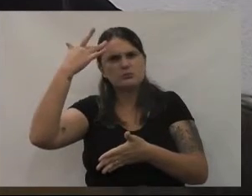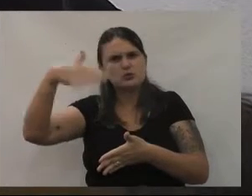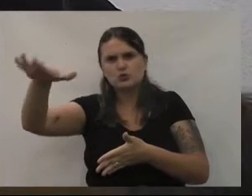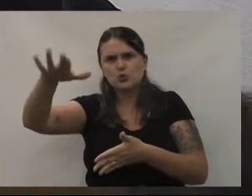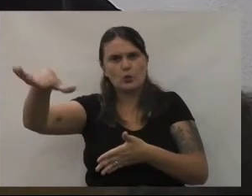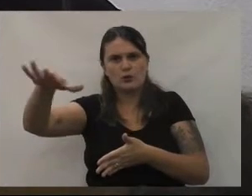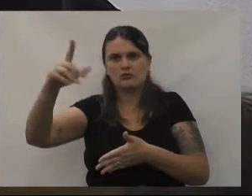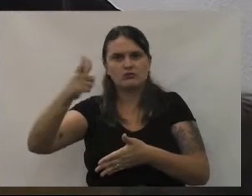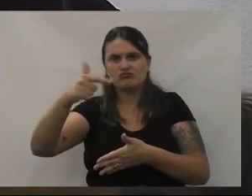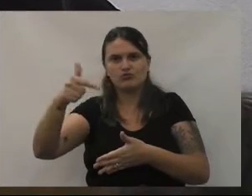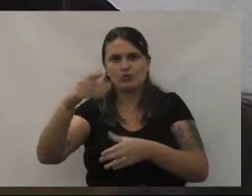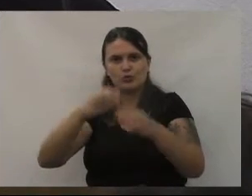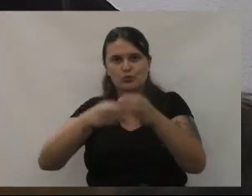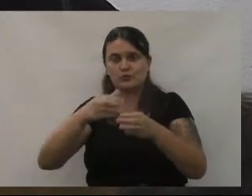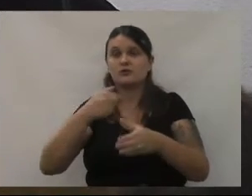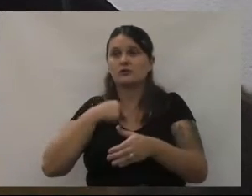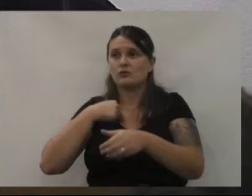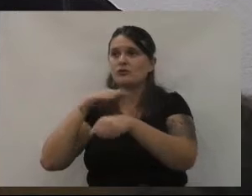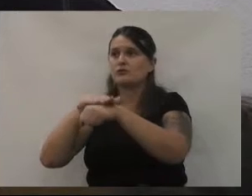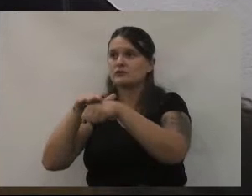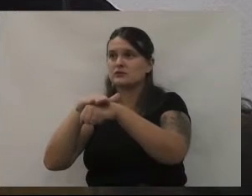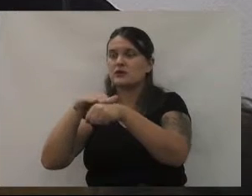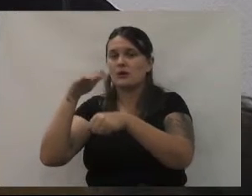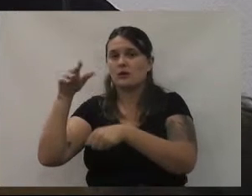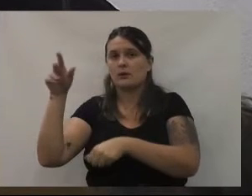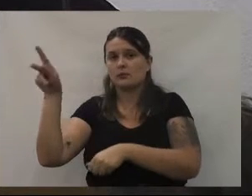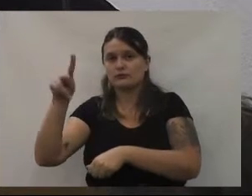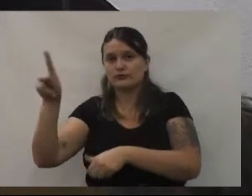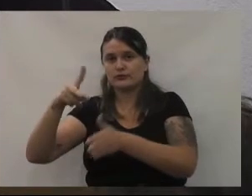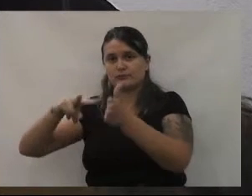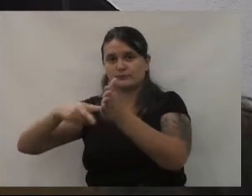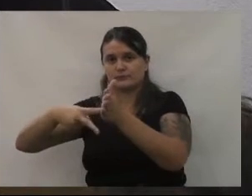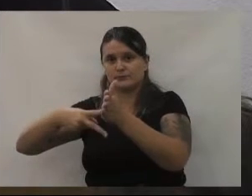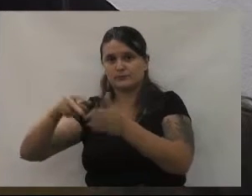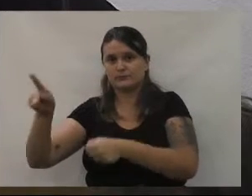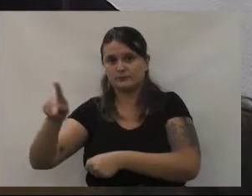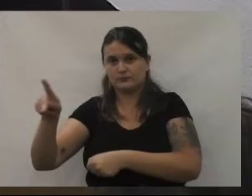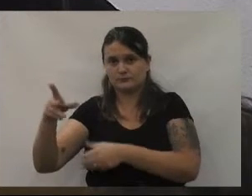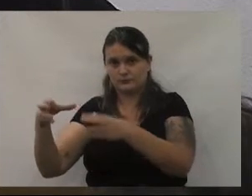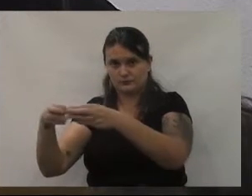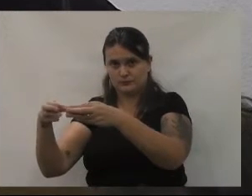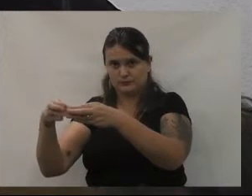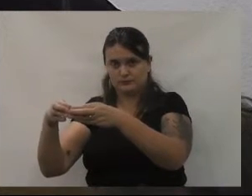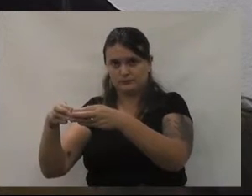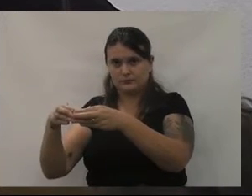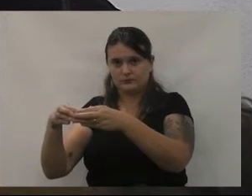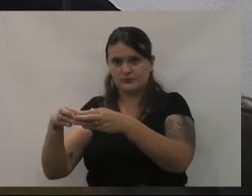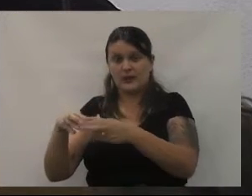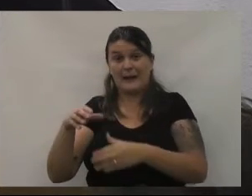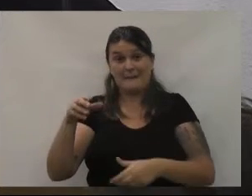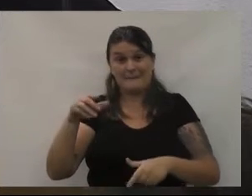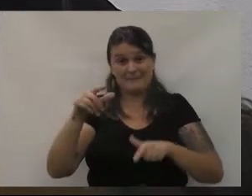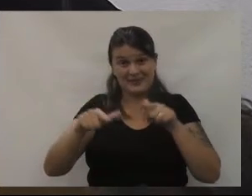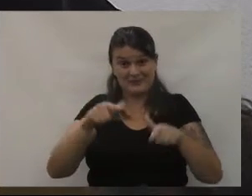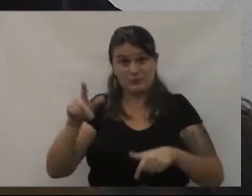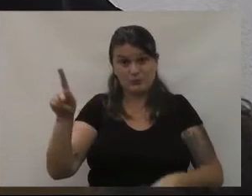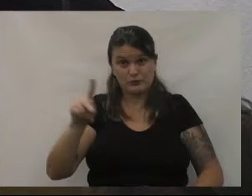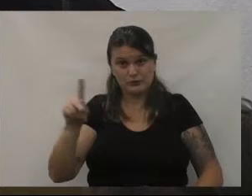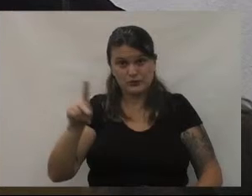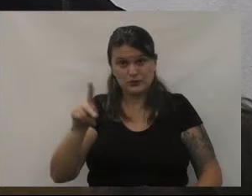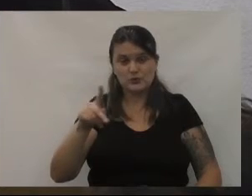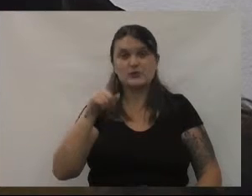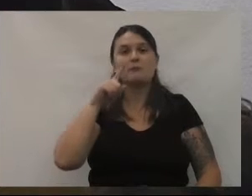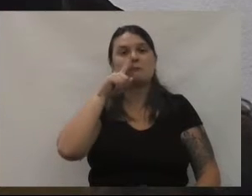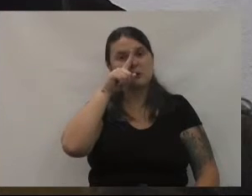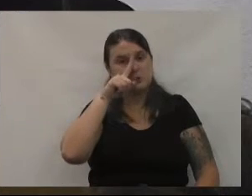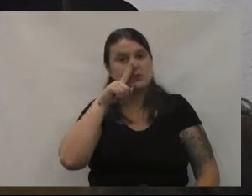com o presidente do sindicato do magistério aí, que o professor corre um